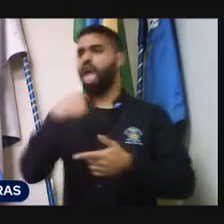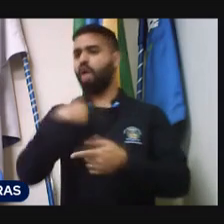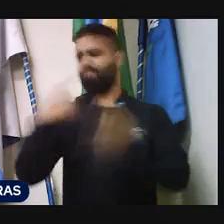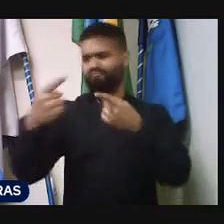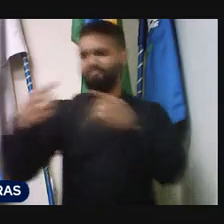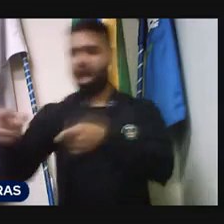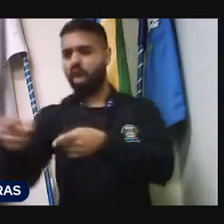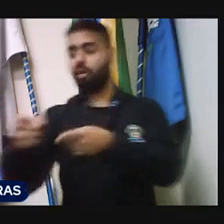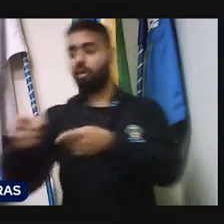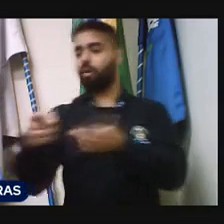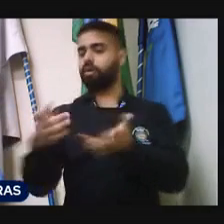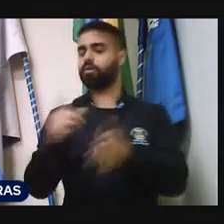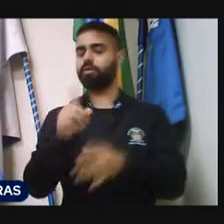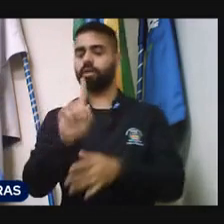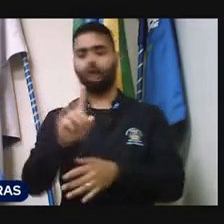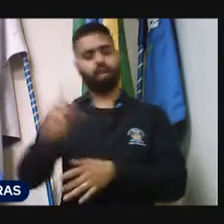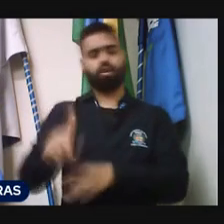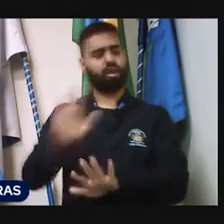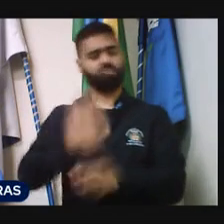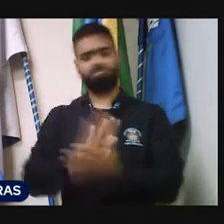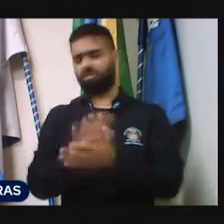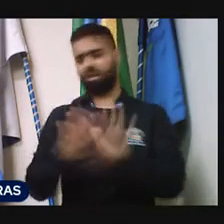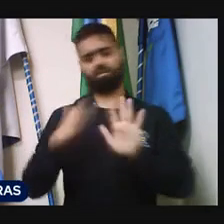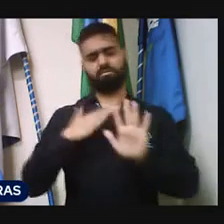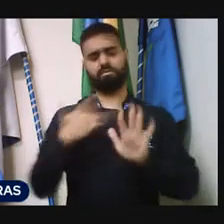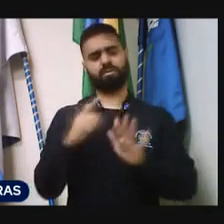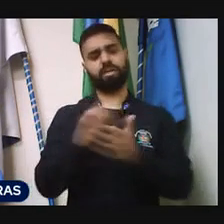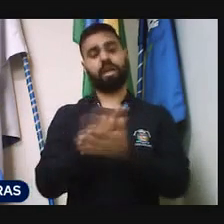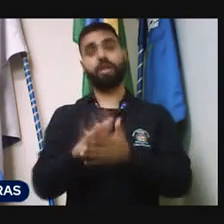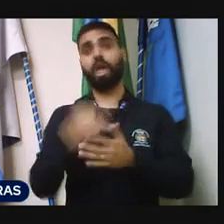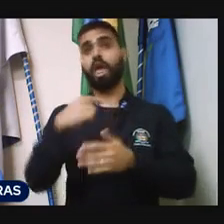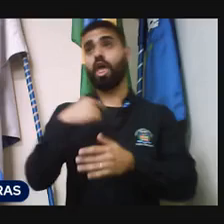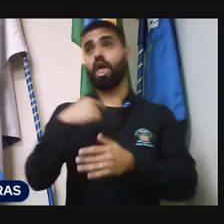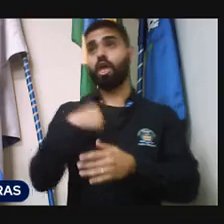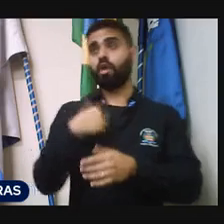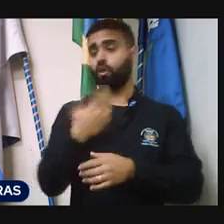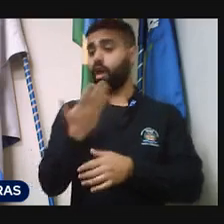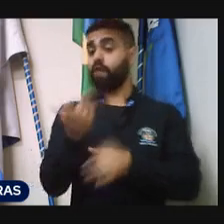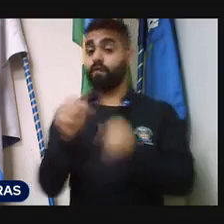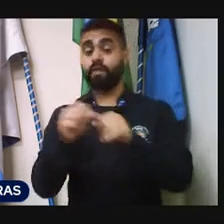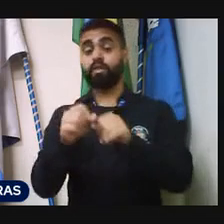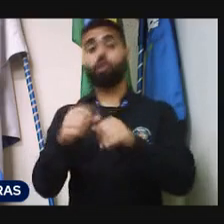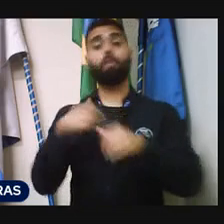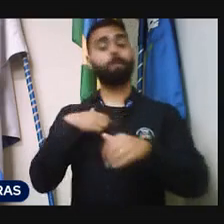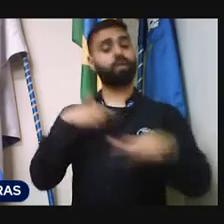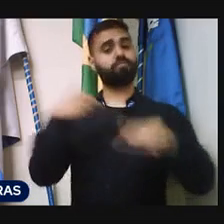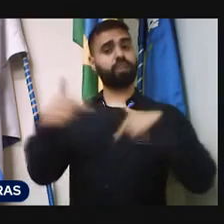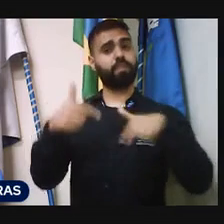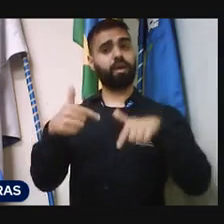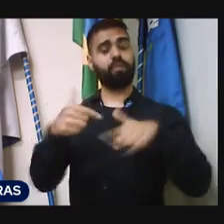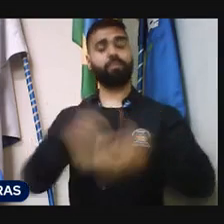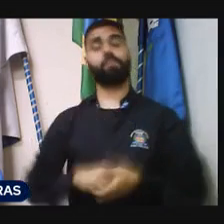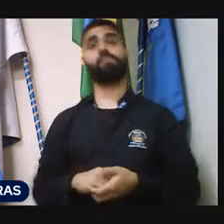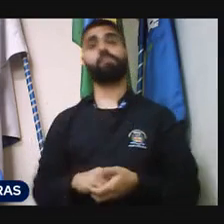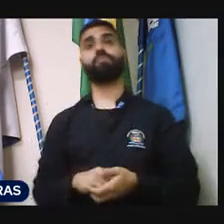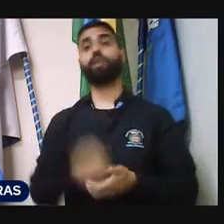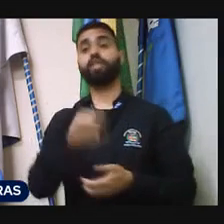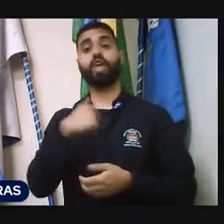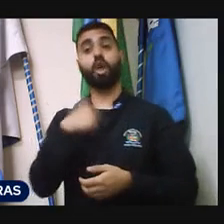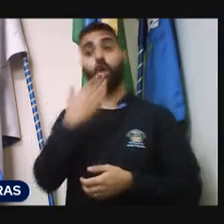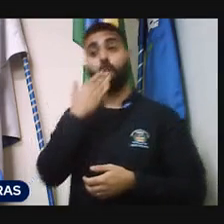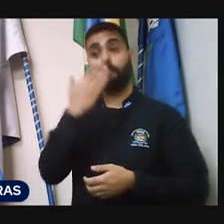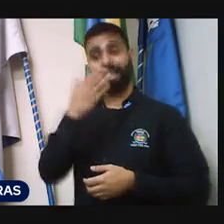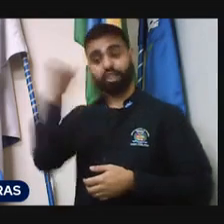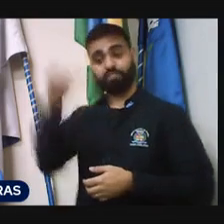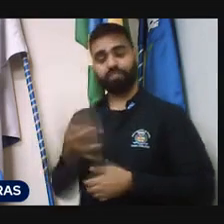sou contra ou a favor de direção nenhum não sou contra nem a favor de ninguém eu sou a favor do meu trabalho de quem elegeu então quando eu peço